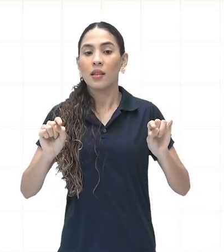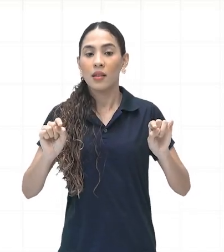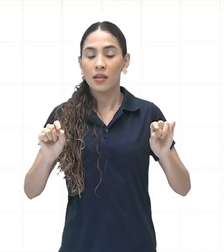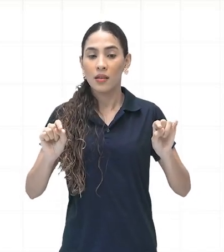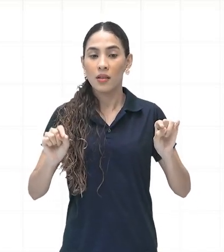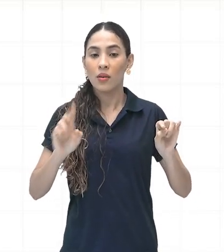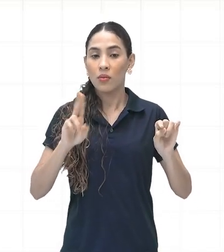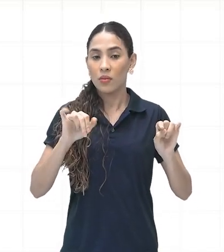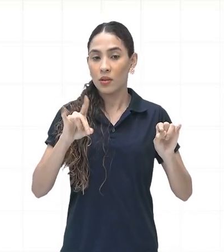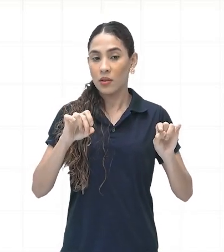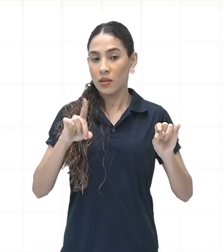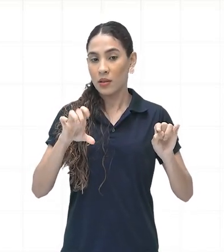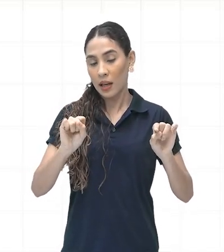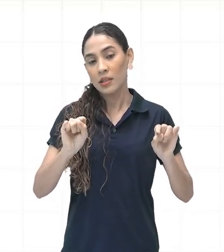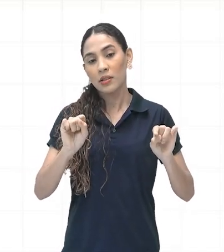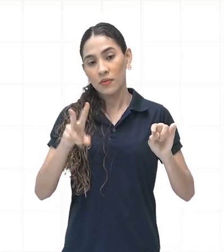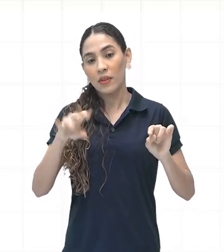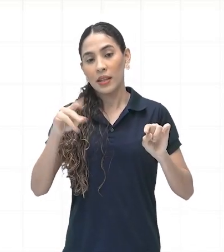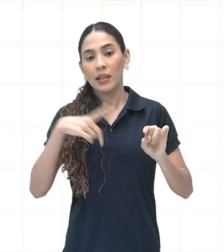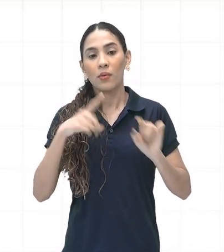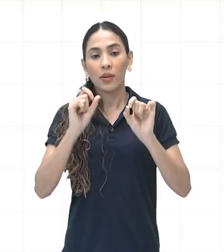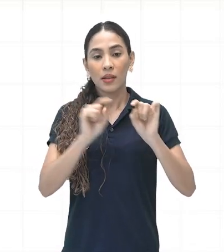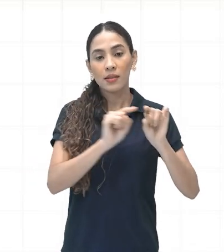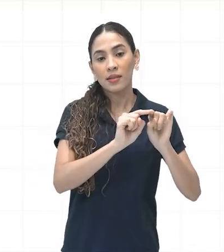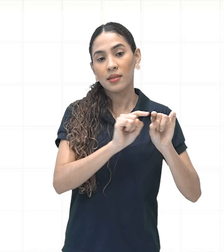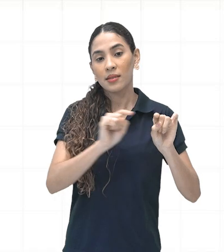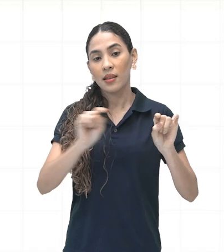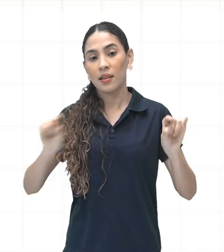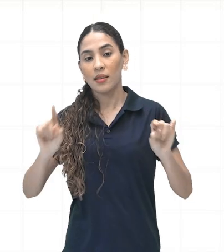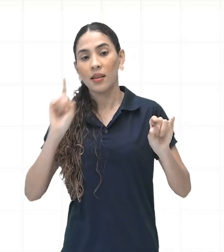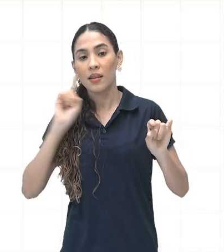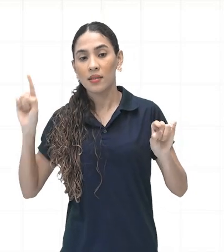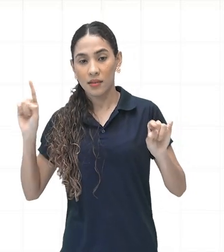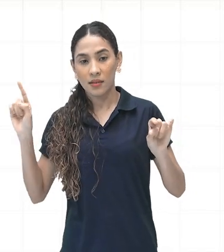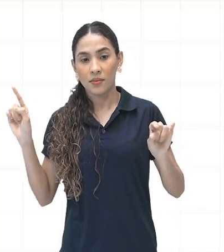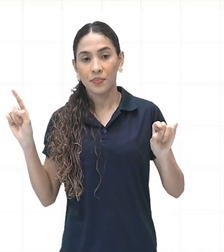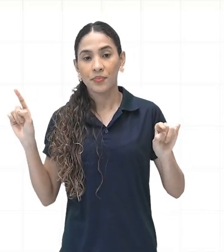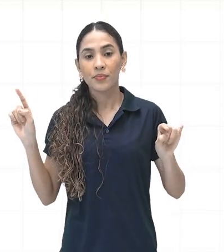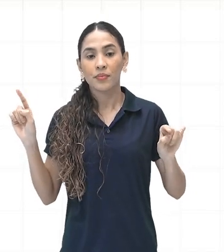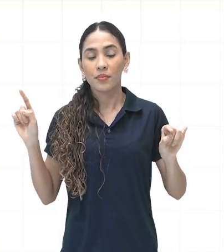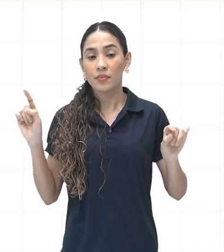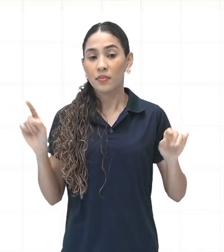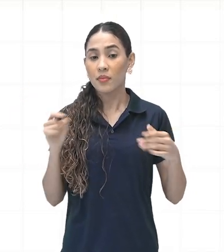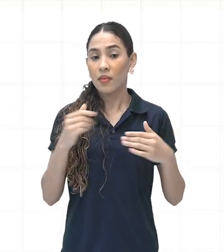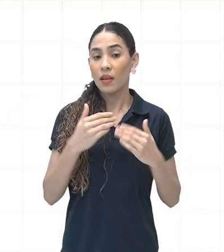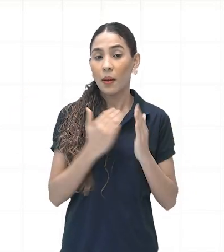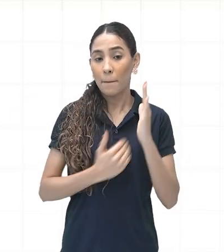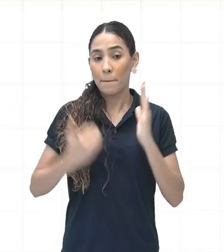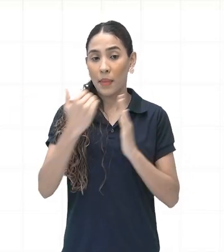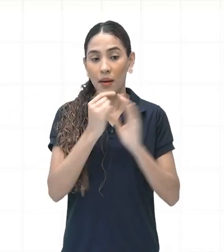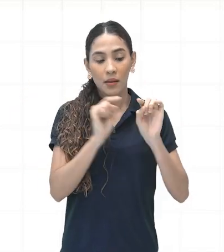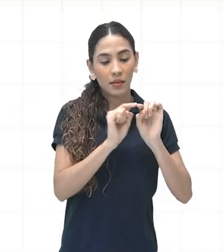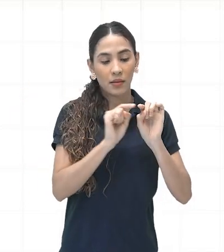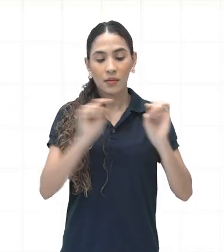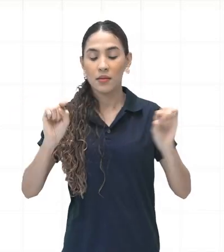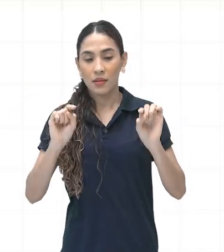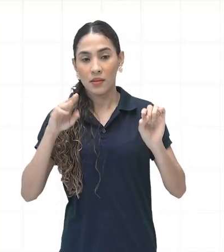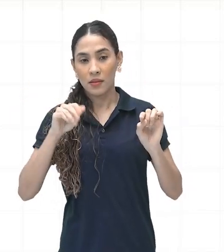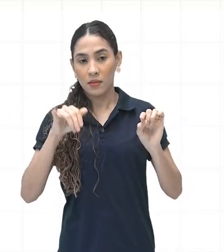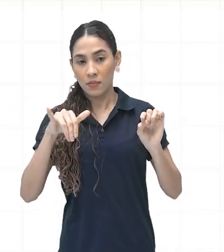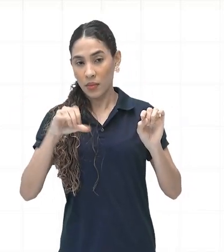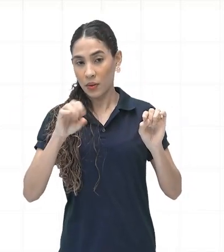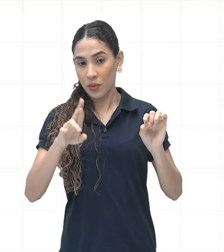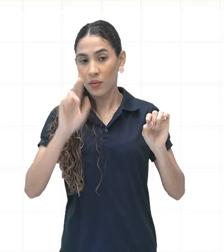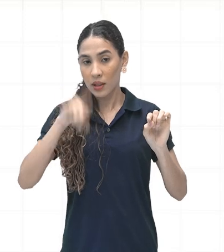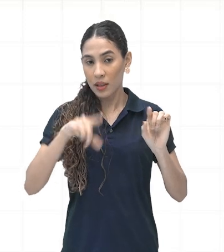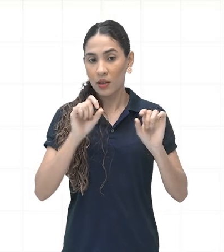dessas unidades de medida, nós teríamos essa seta, né? Da esquerda para a direita. Quanto mais à direita, maior aí